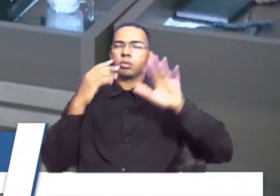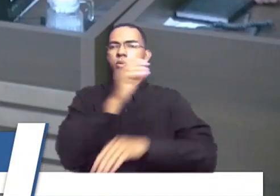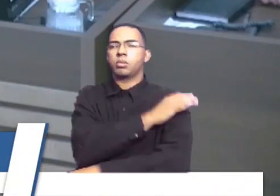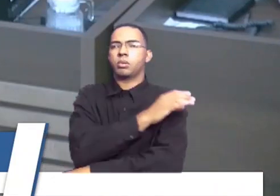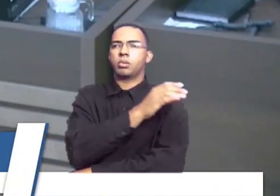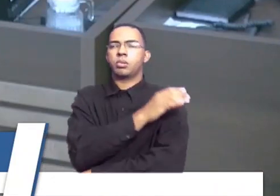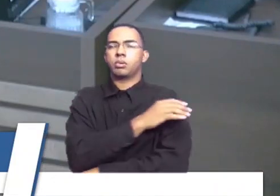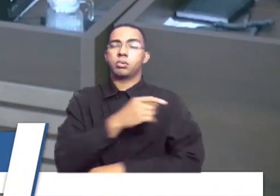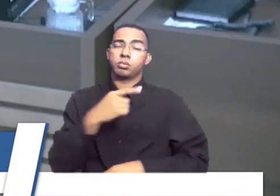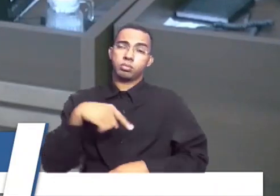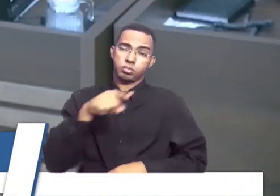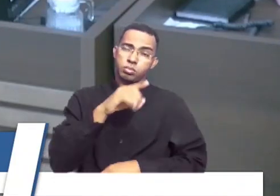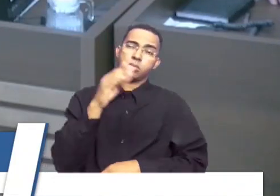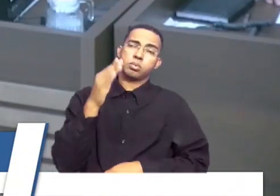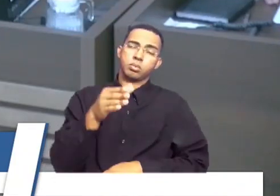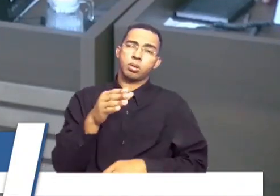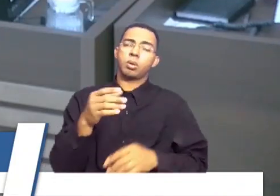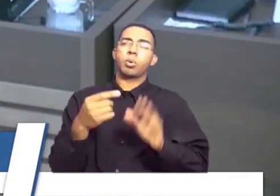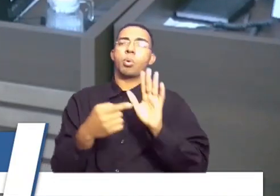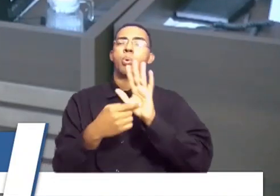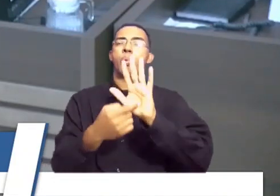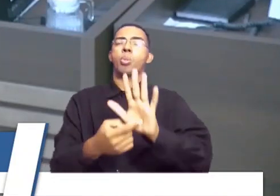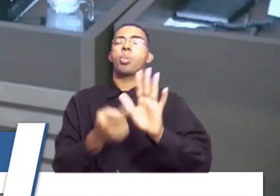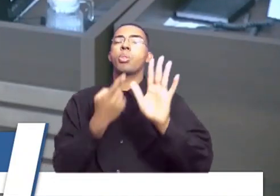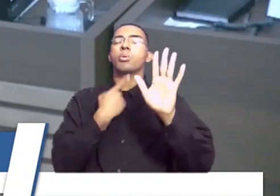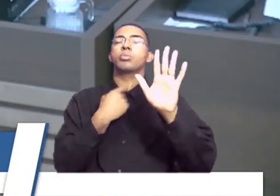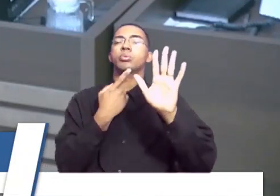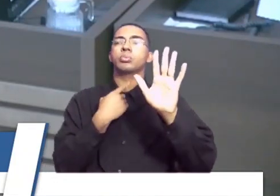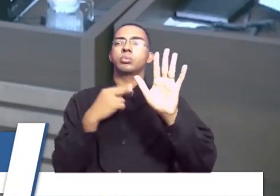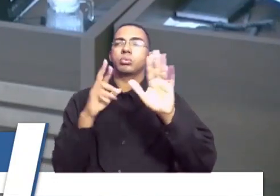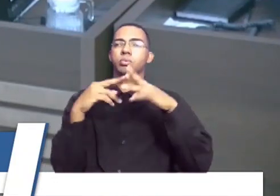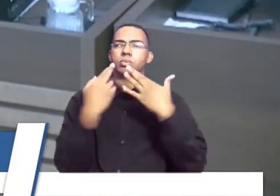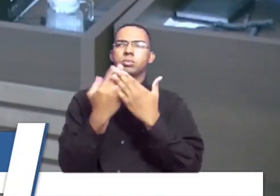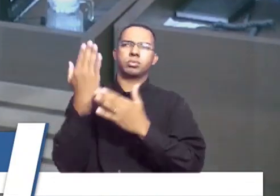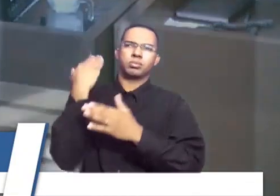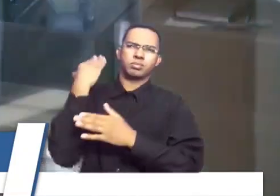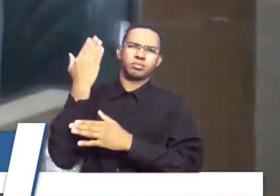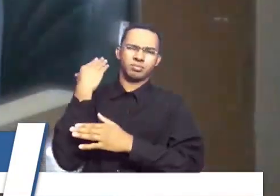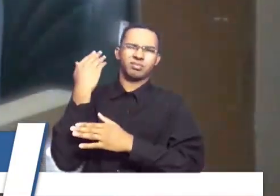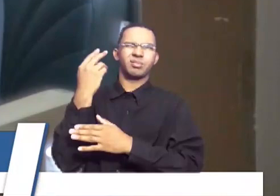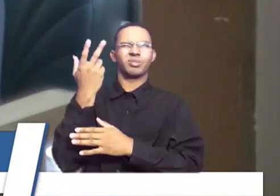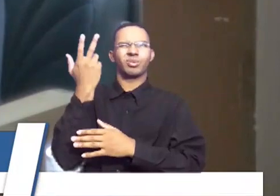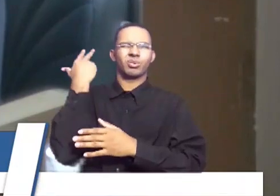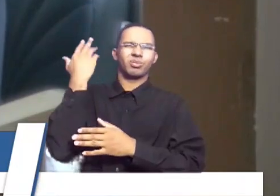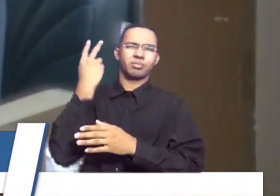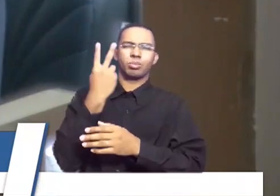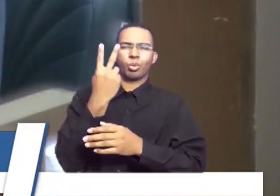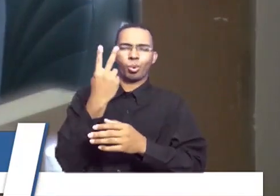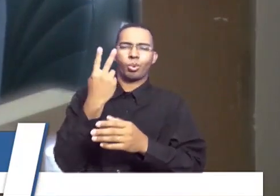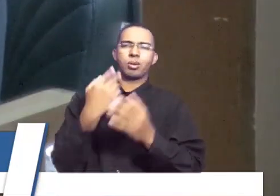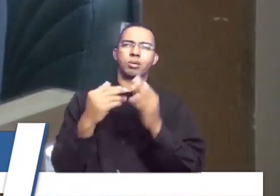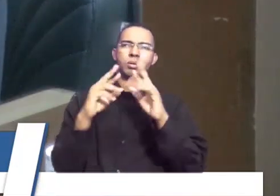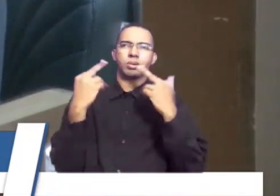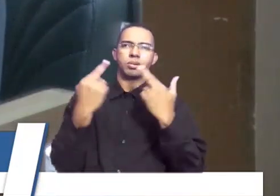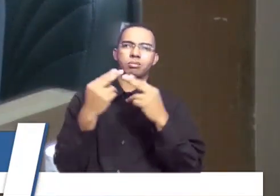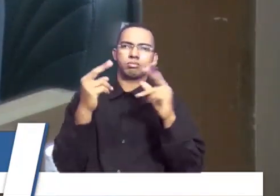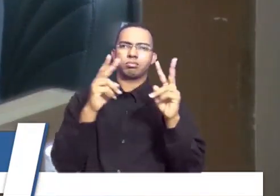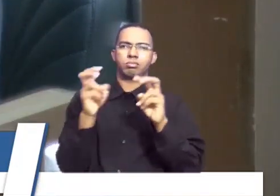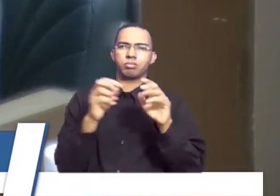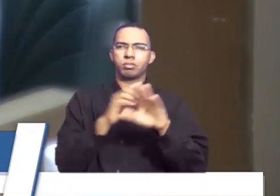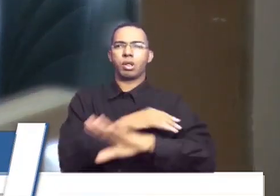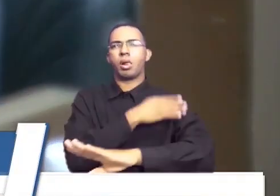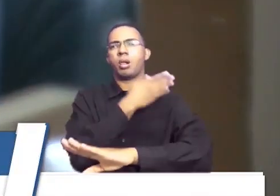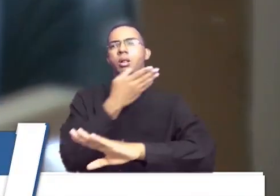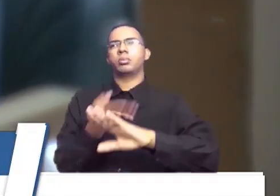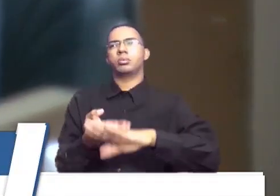Nós tivemos a manifestação na sessão passada, ou na retrasada, sobre essa questão do período integral.